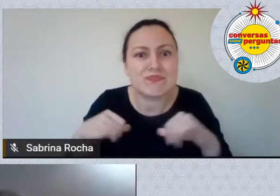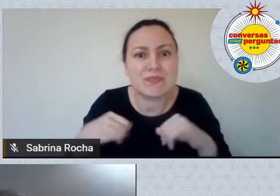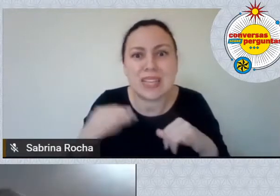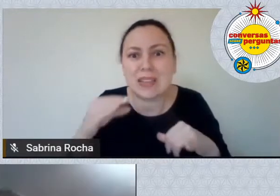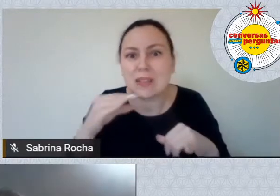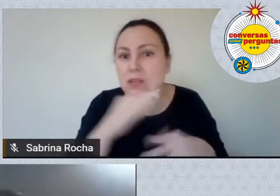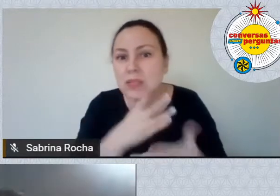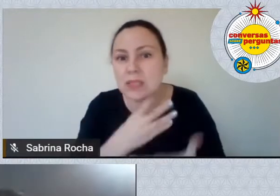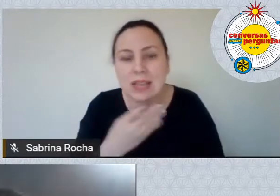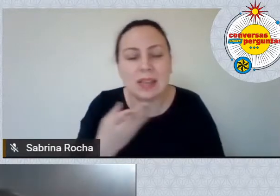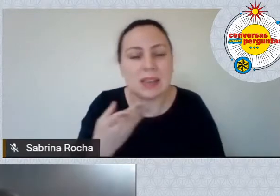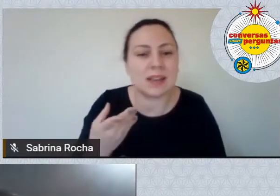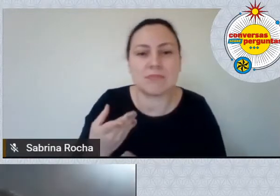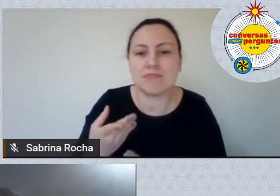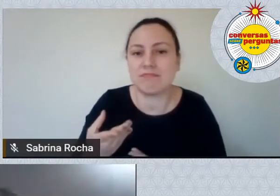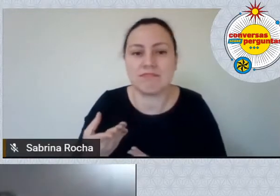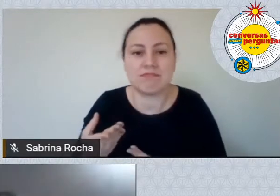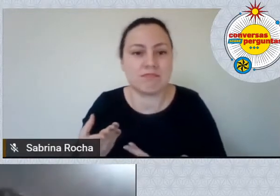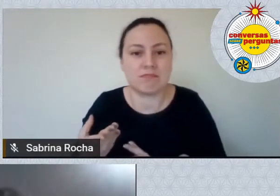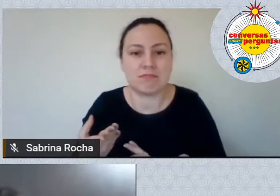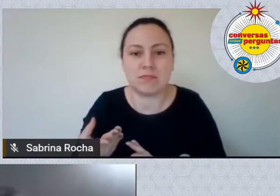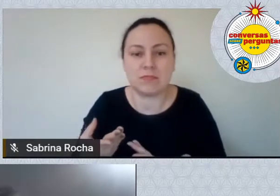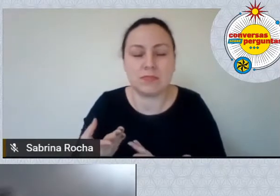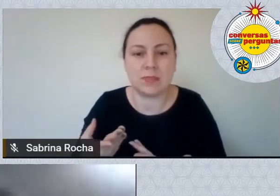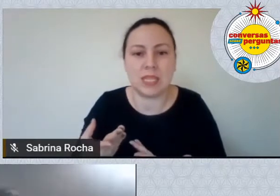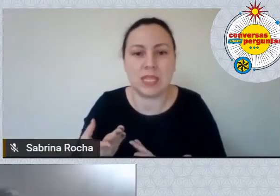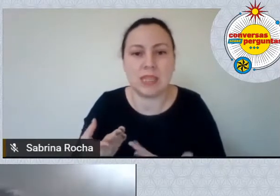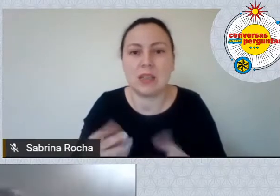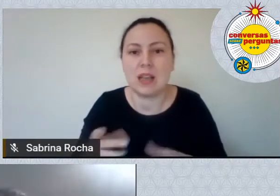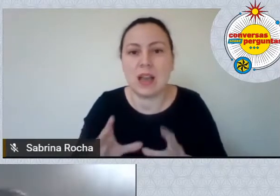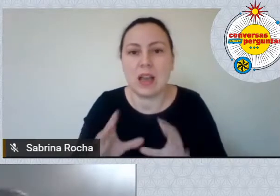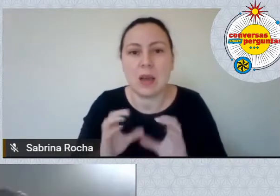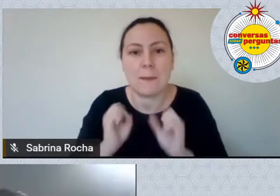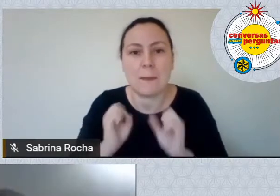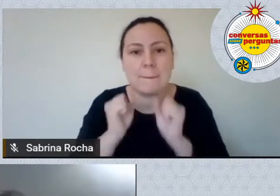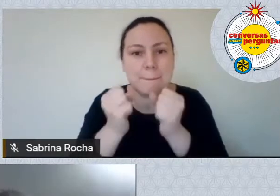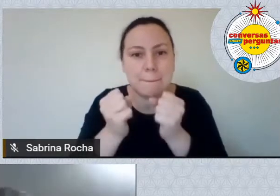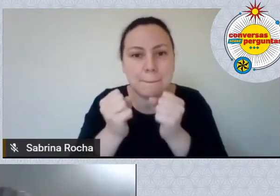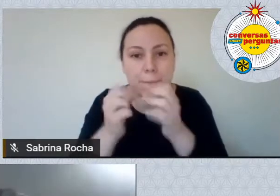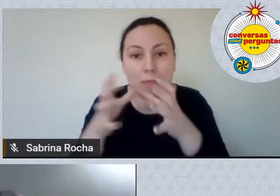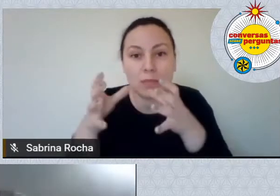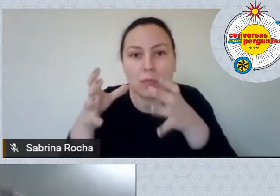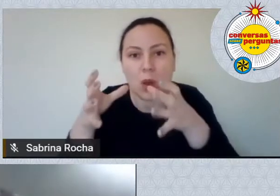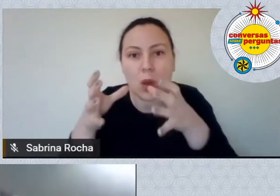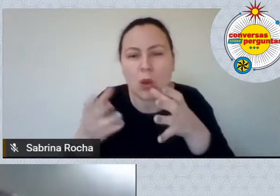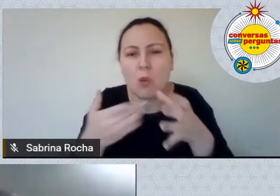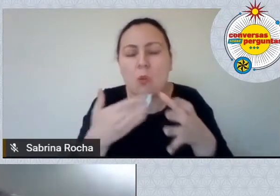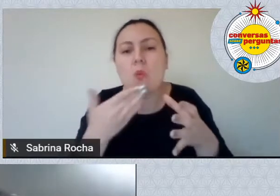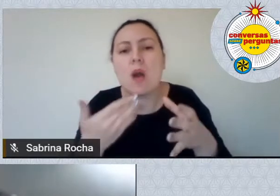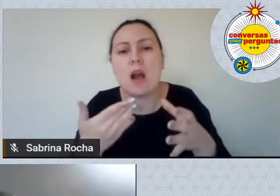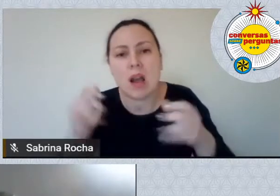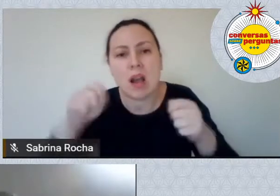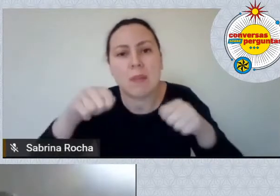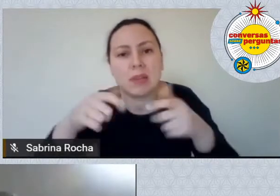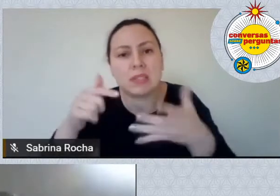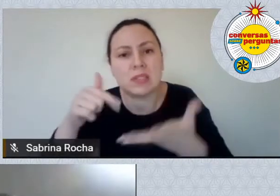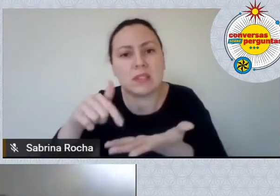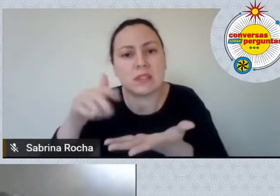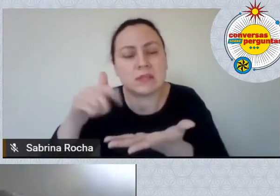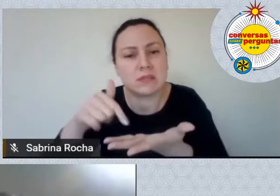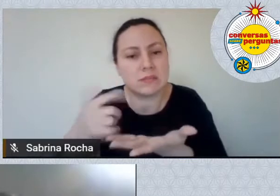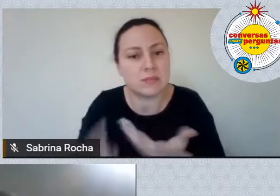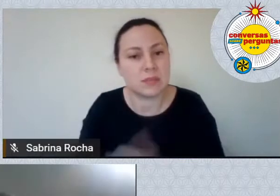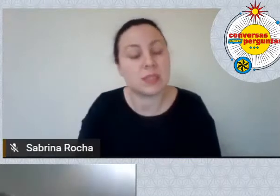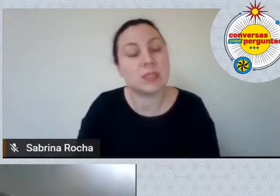percebida, né? Ela não consegue ser lida em toda a sua inteireza. E isso é o que agora a gente está convidado a fazer, a uma